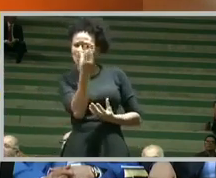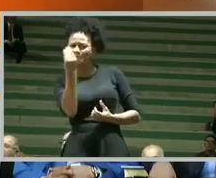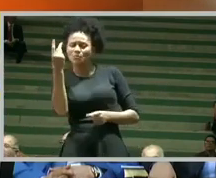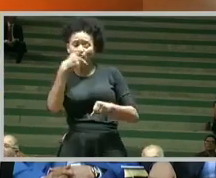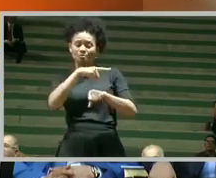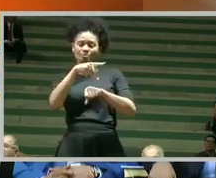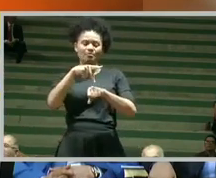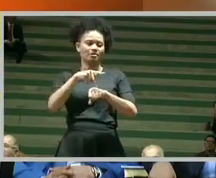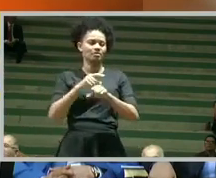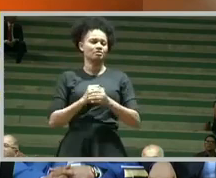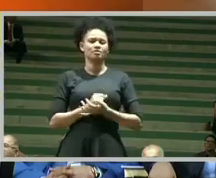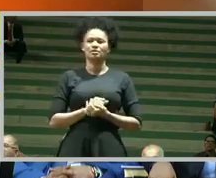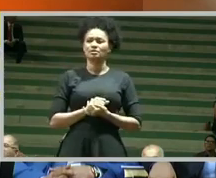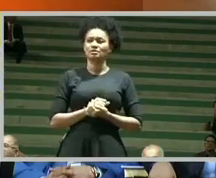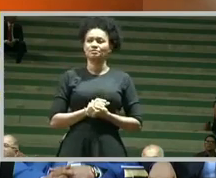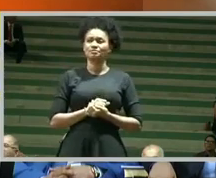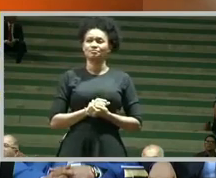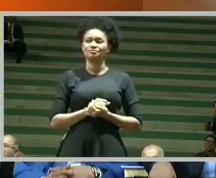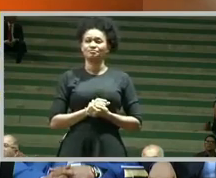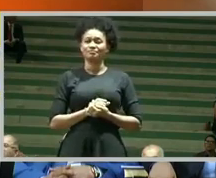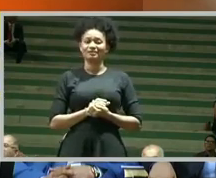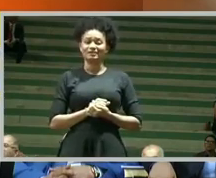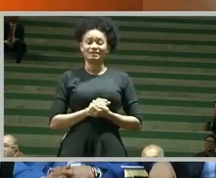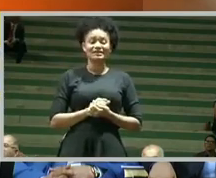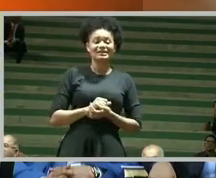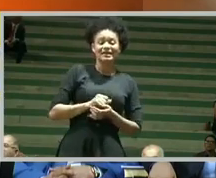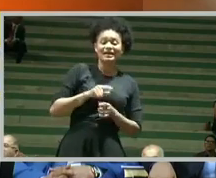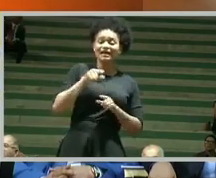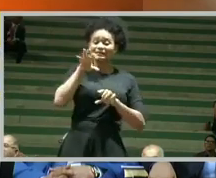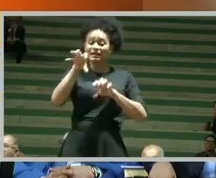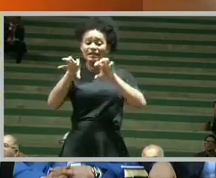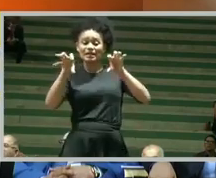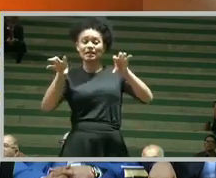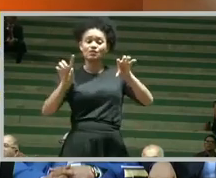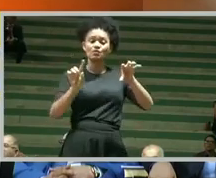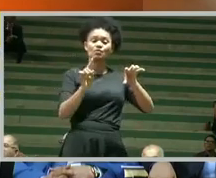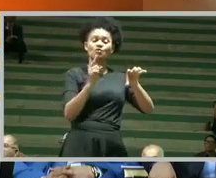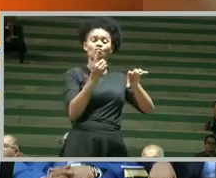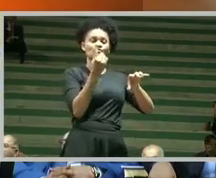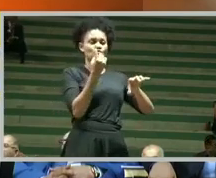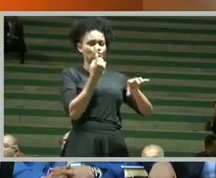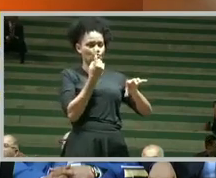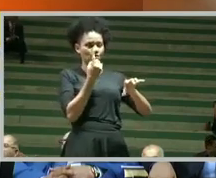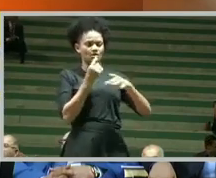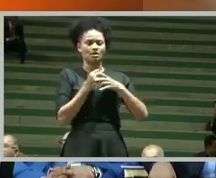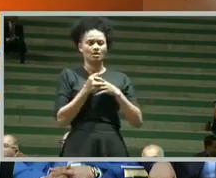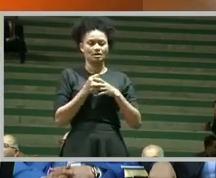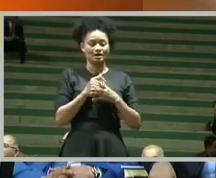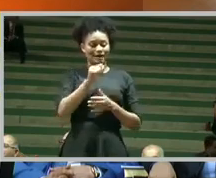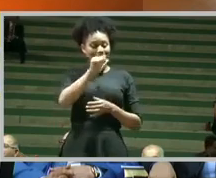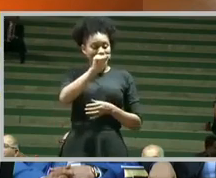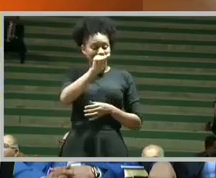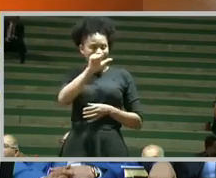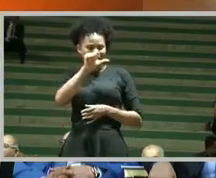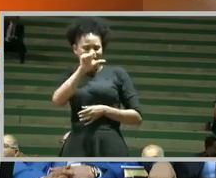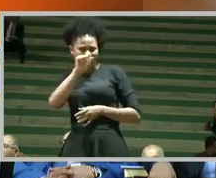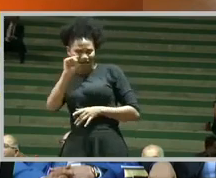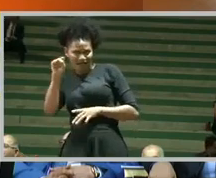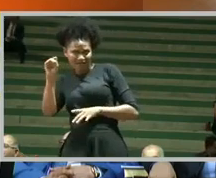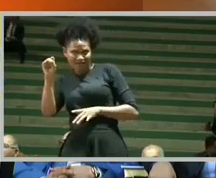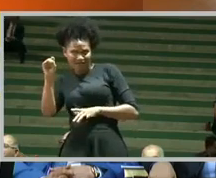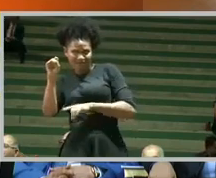Ele diz entre as nações. Uma coisa é as nações